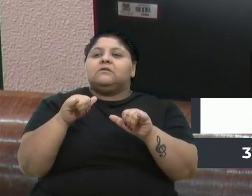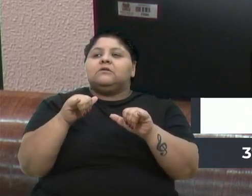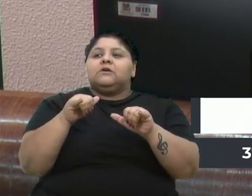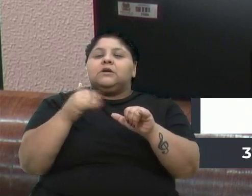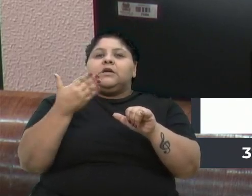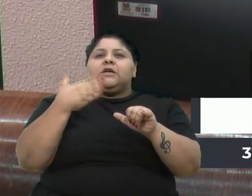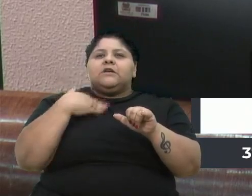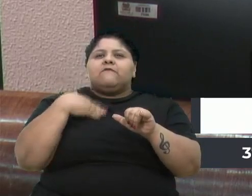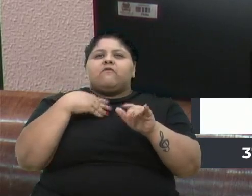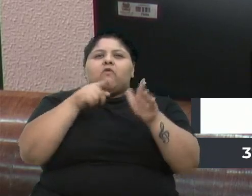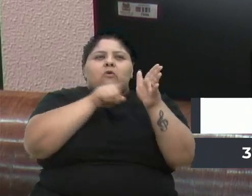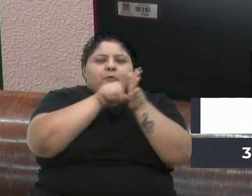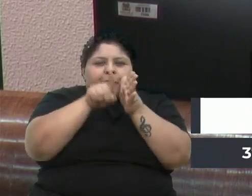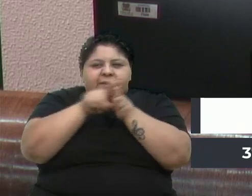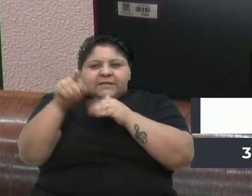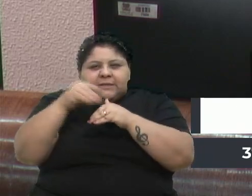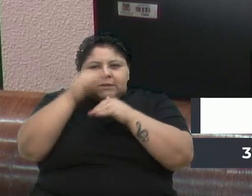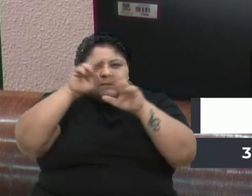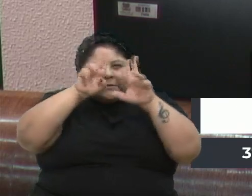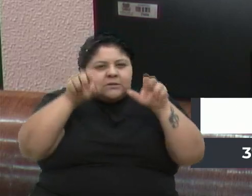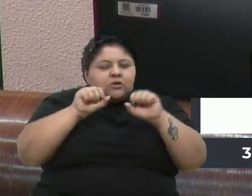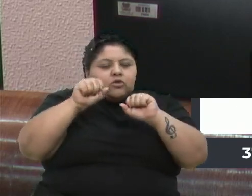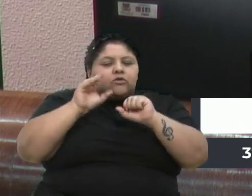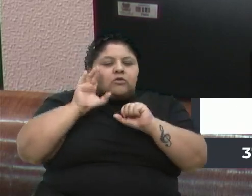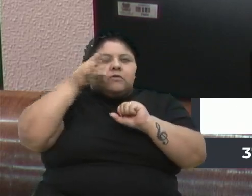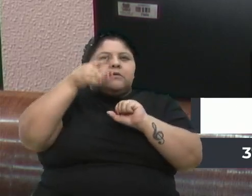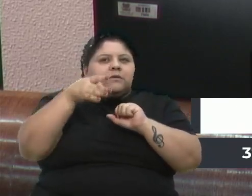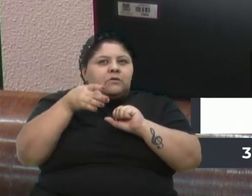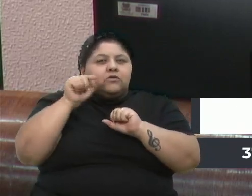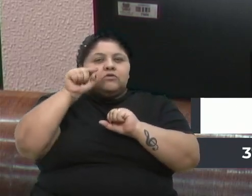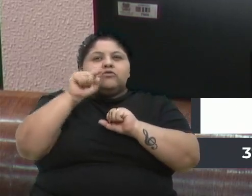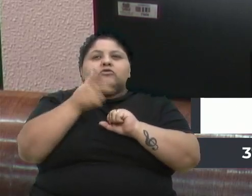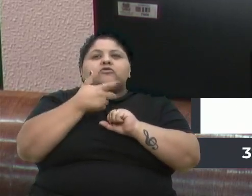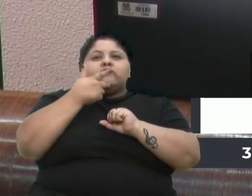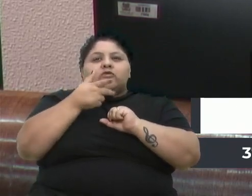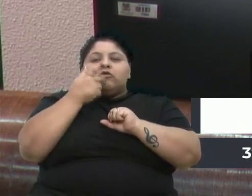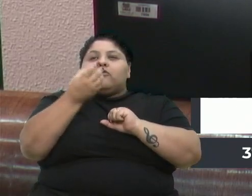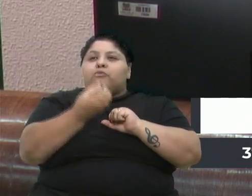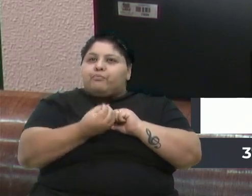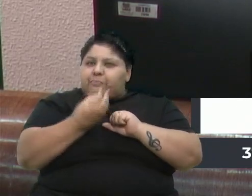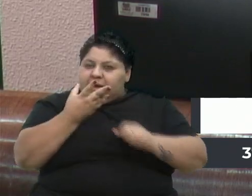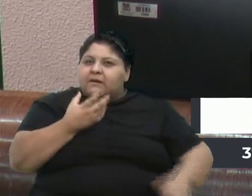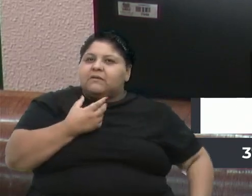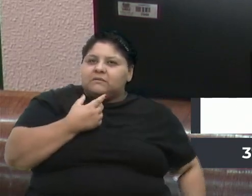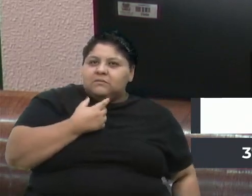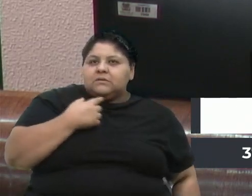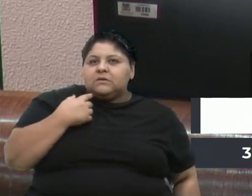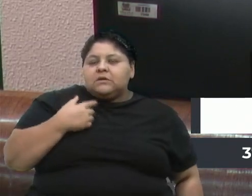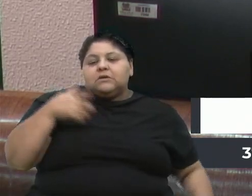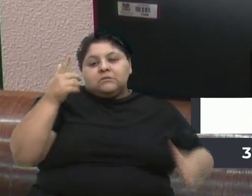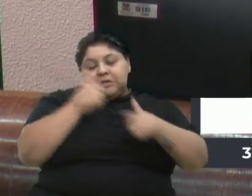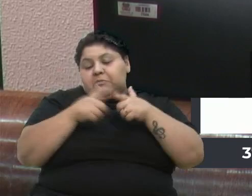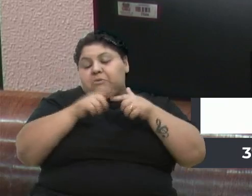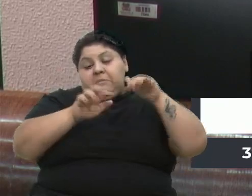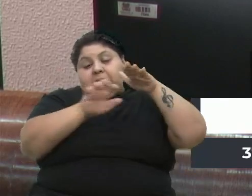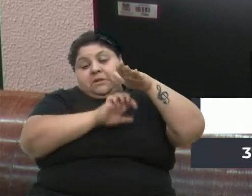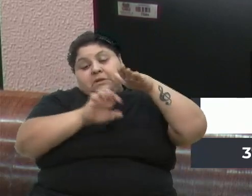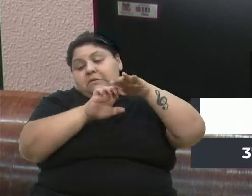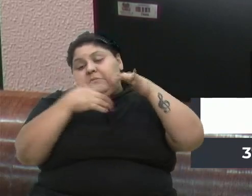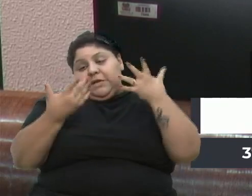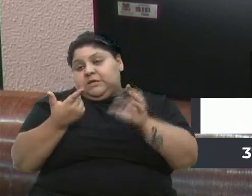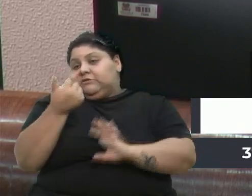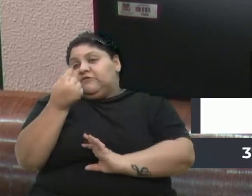assunto para ver realmente o que está acontecendo. O senhor colocou muito bem que é problema da empresa, talvez, os valores,